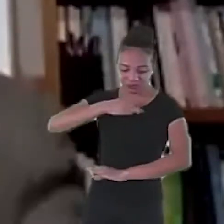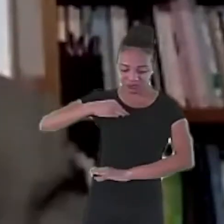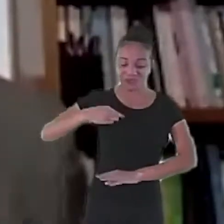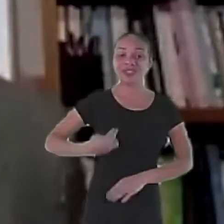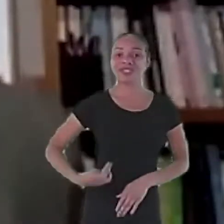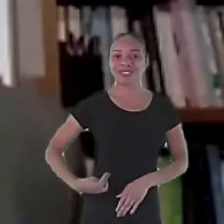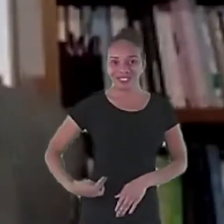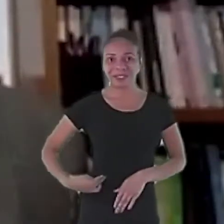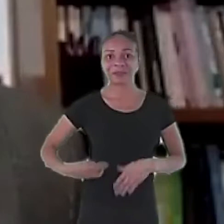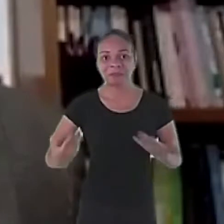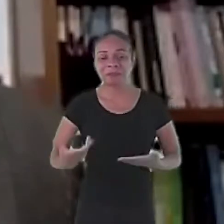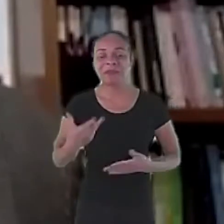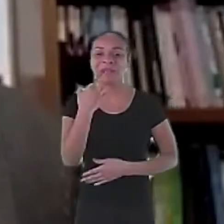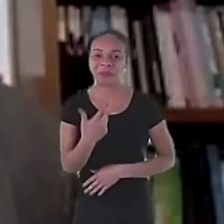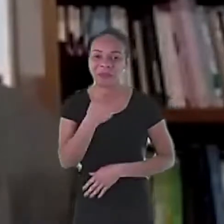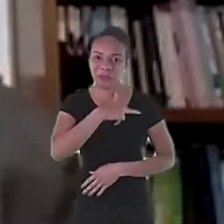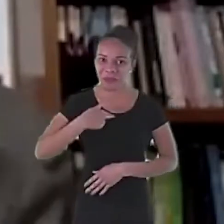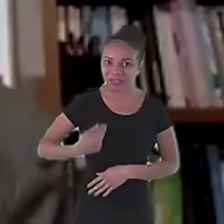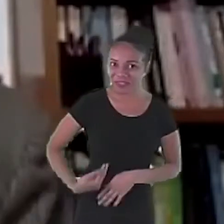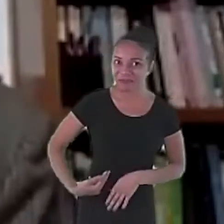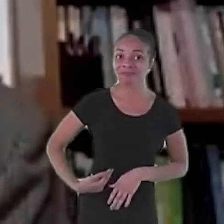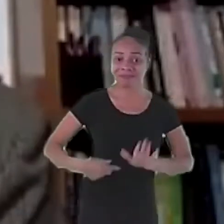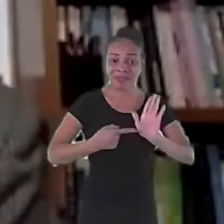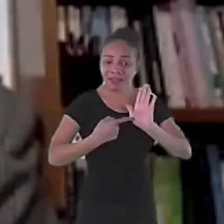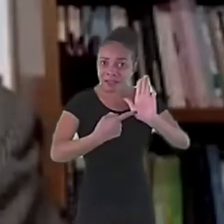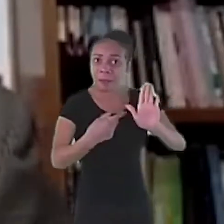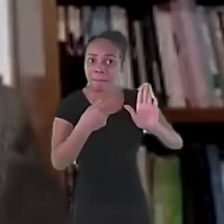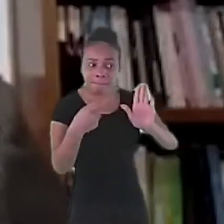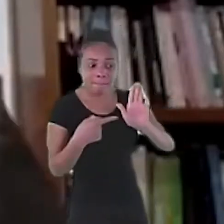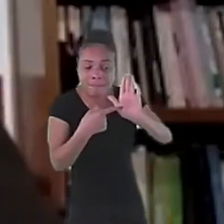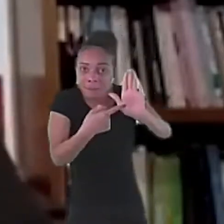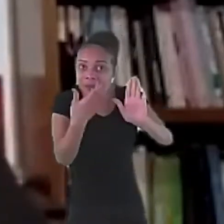A capa quer dizer isso.